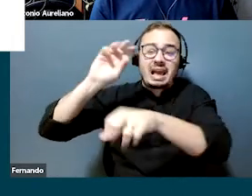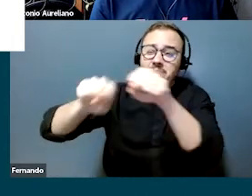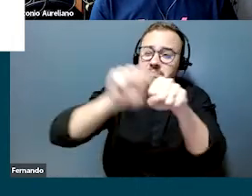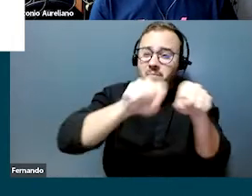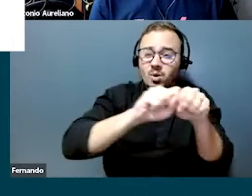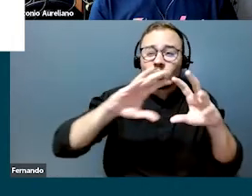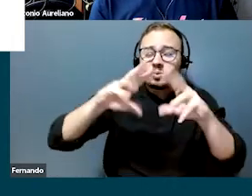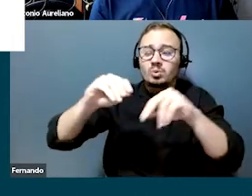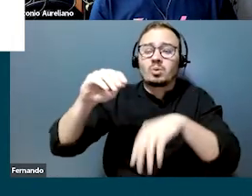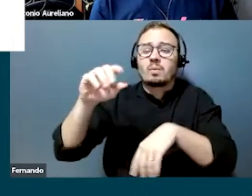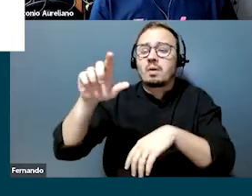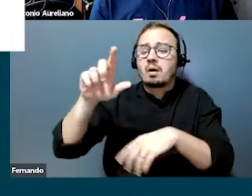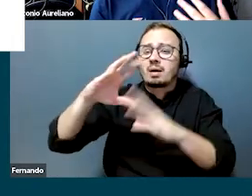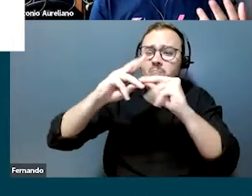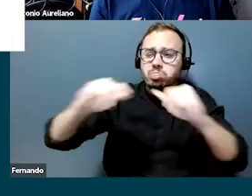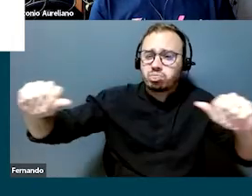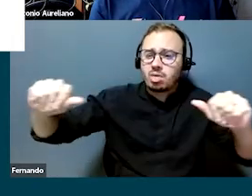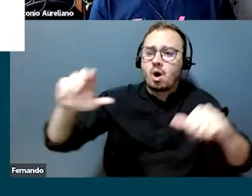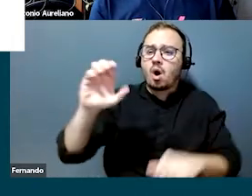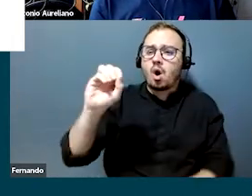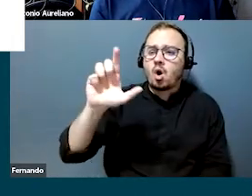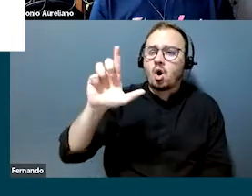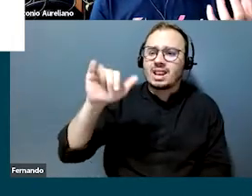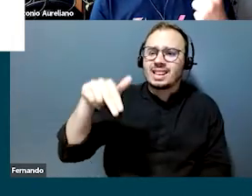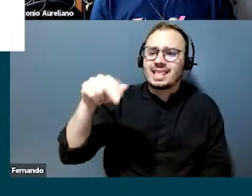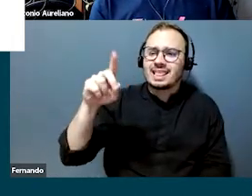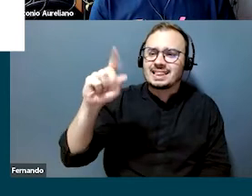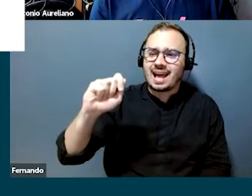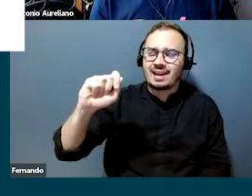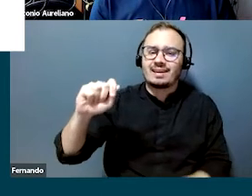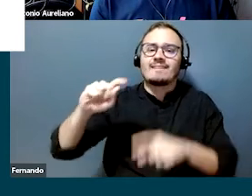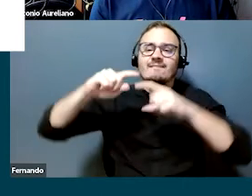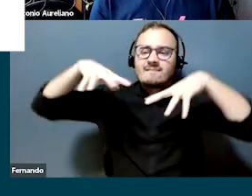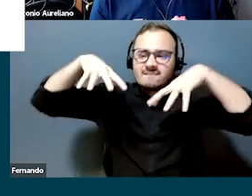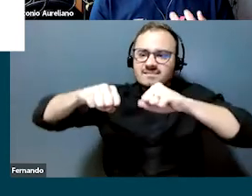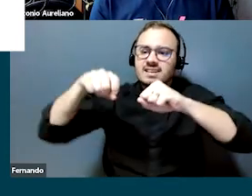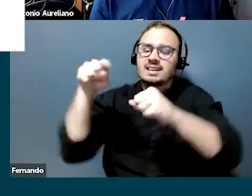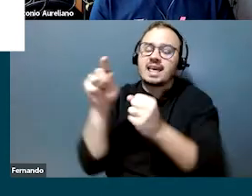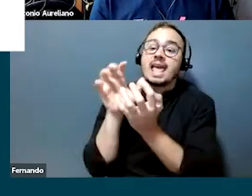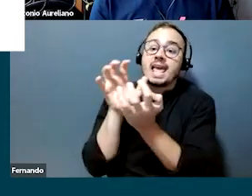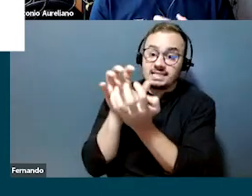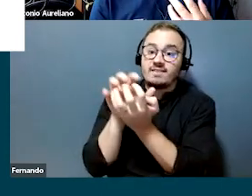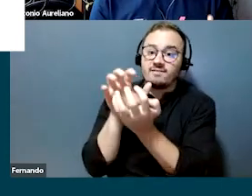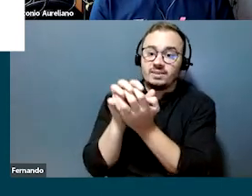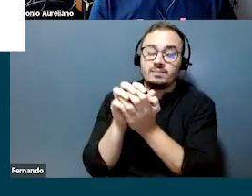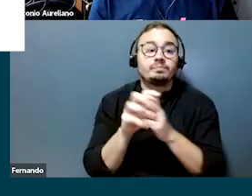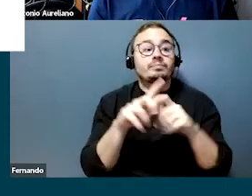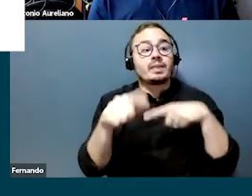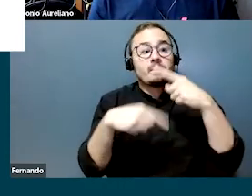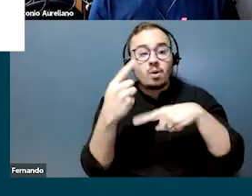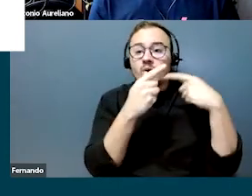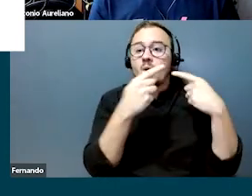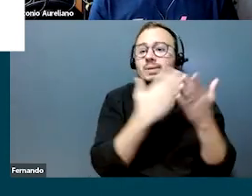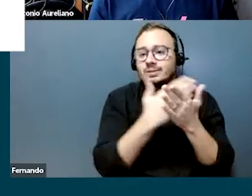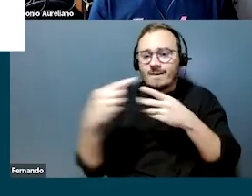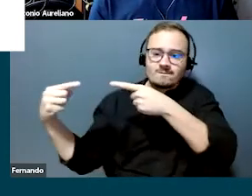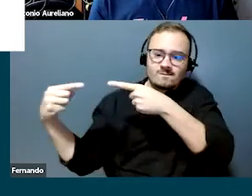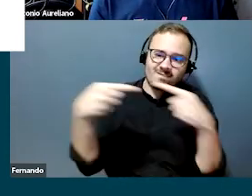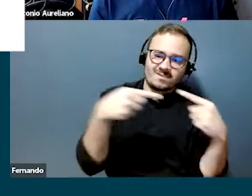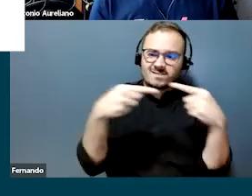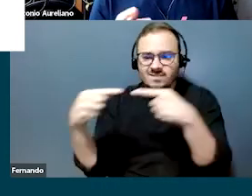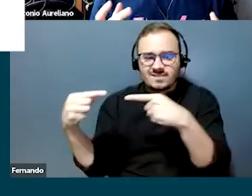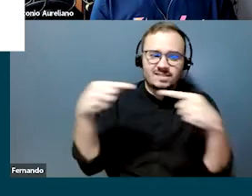no Recife. Em 1640, Portugal recuperou a sua capacidade bélica e soberania,